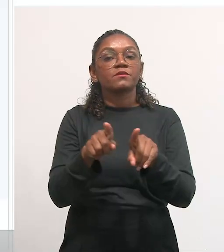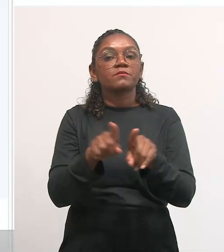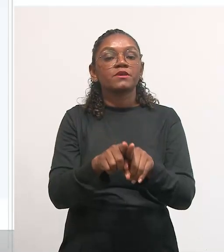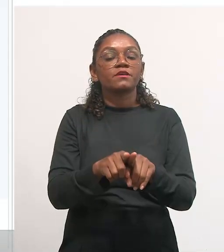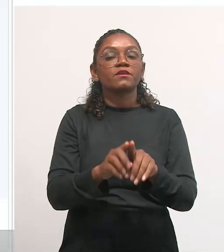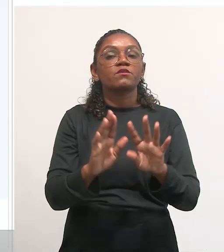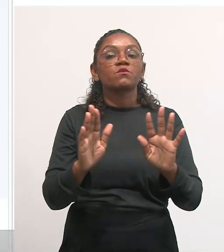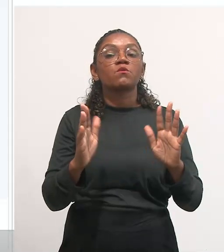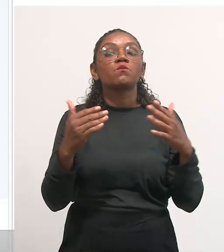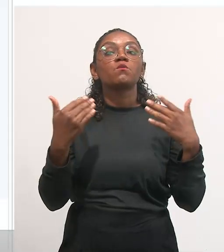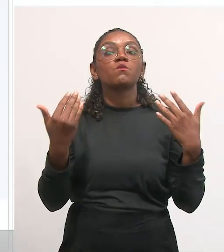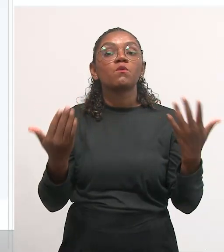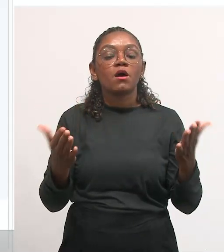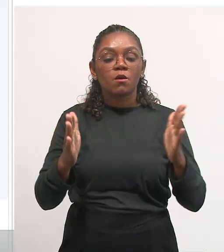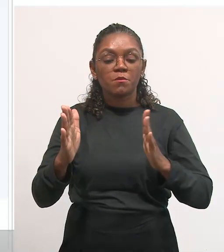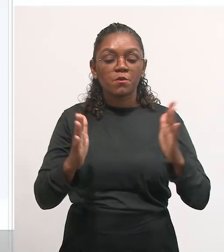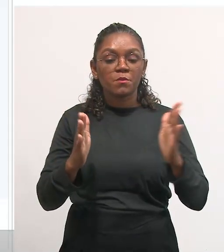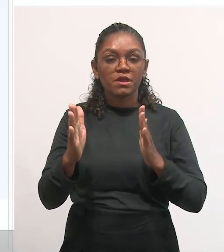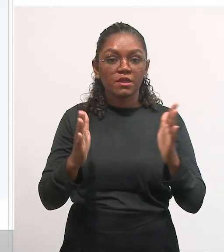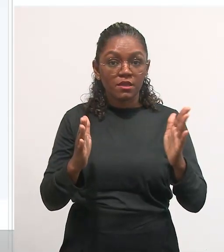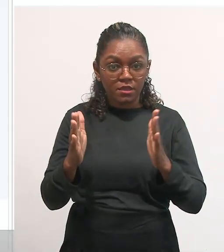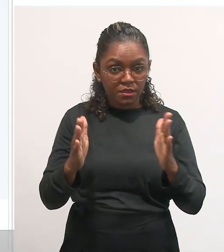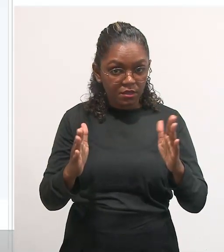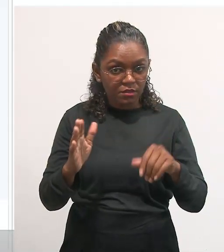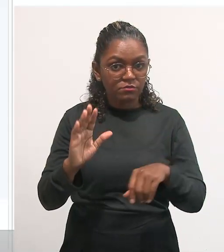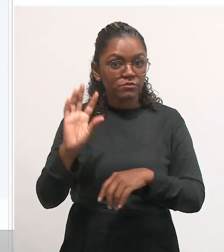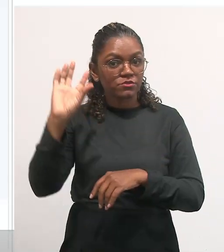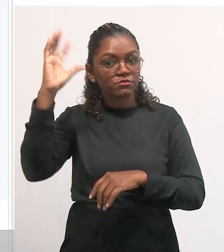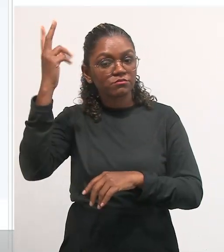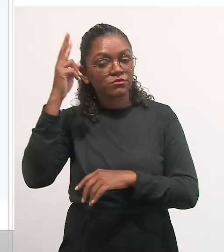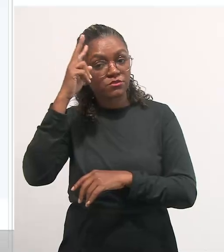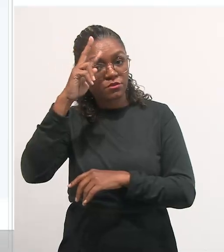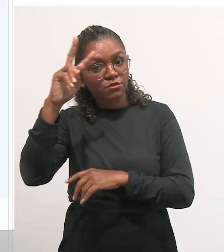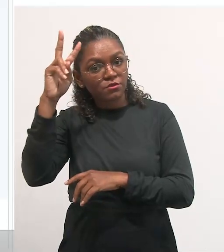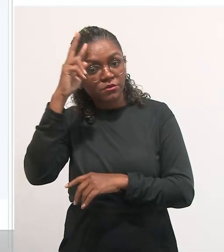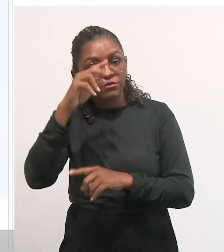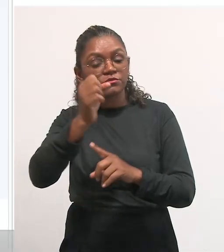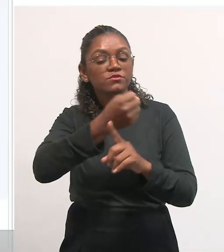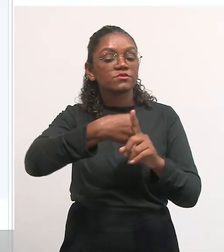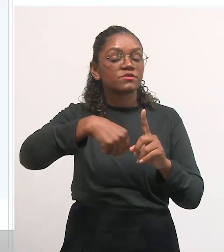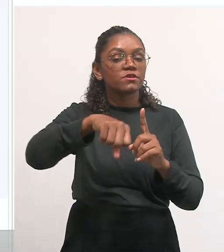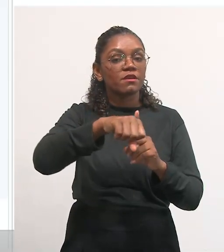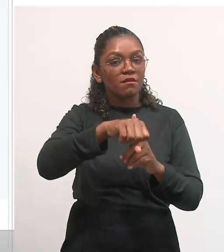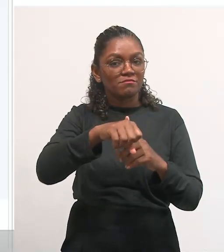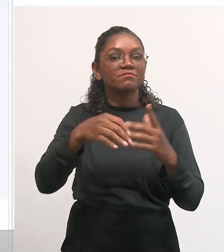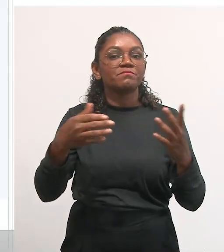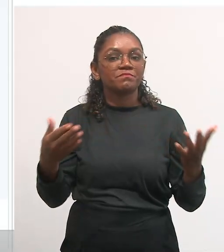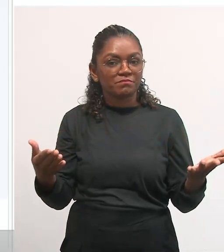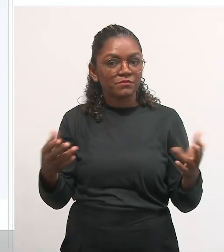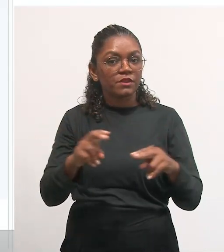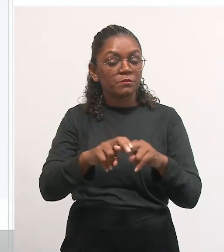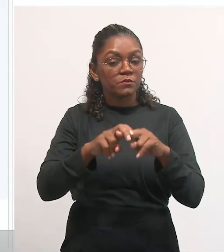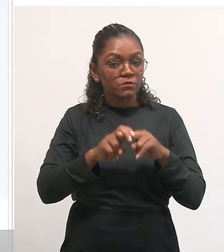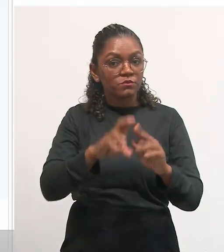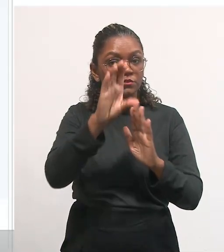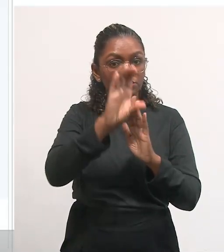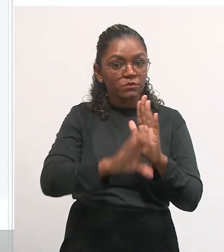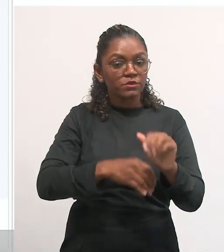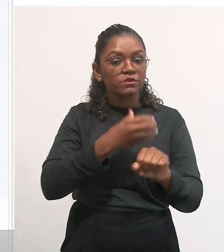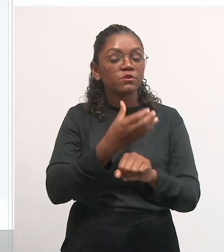no momento histórico e social determinado então o currículo do